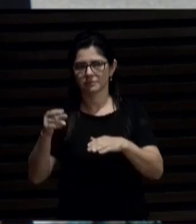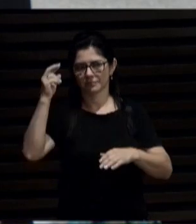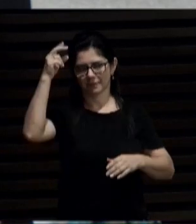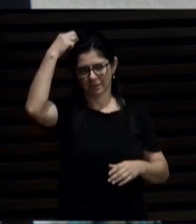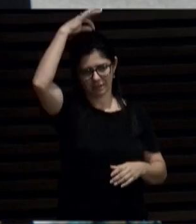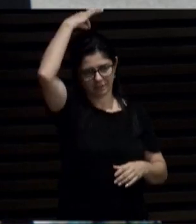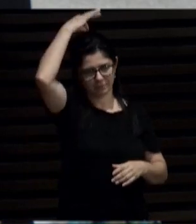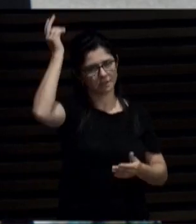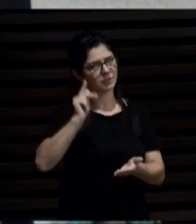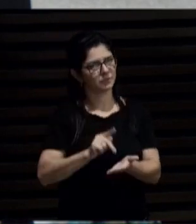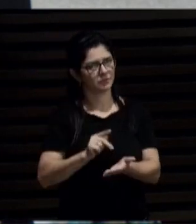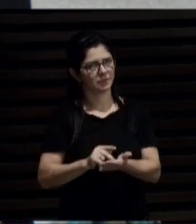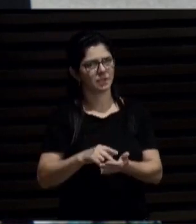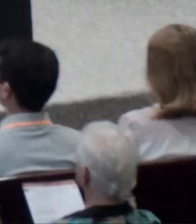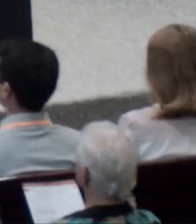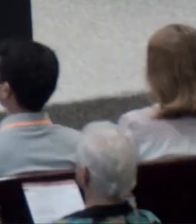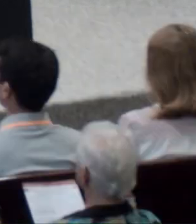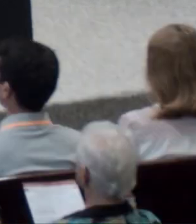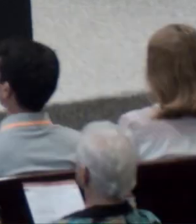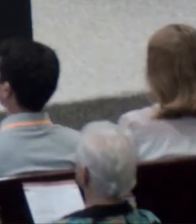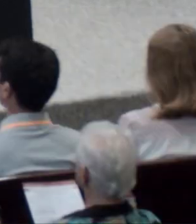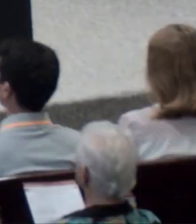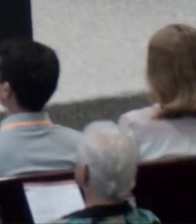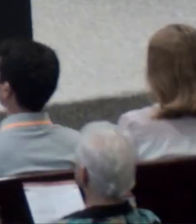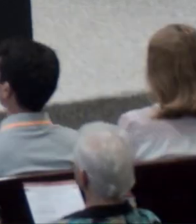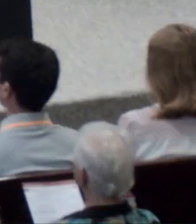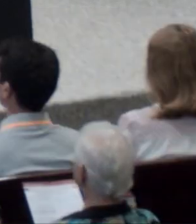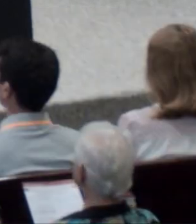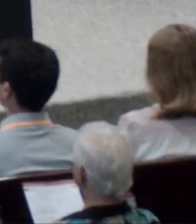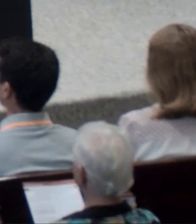você, você sabe o que é adoração?